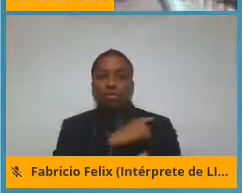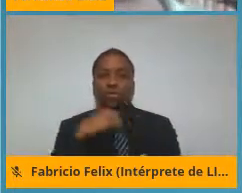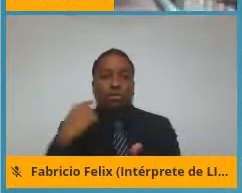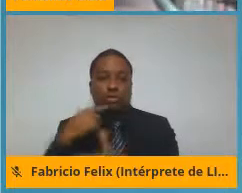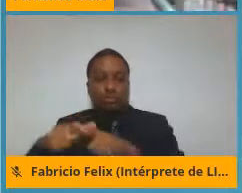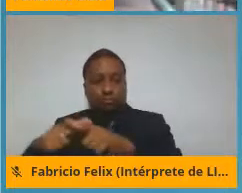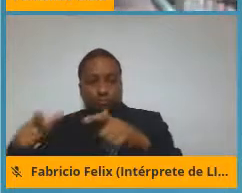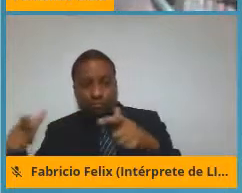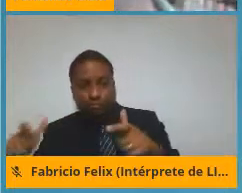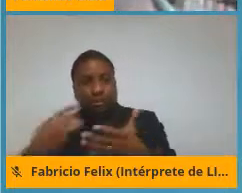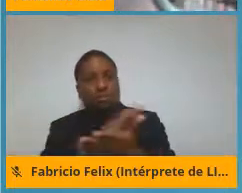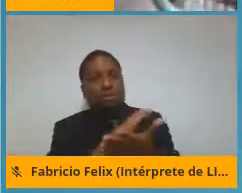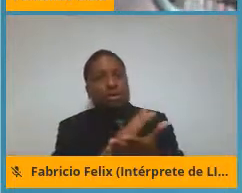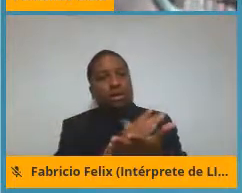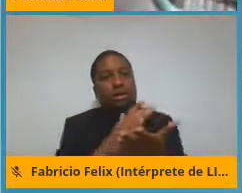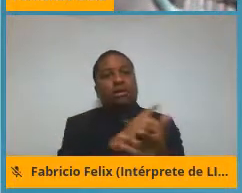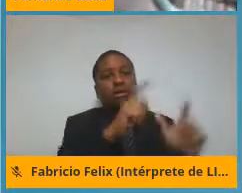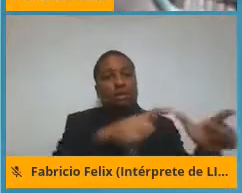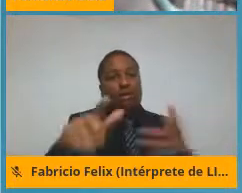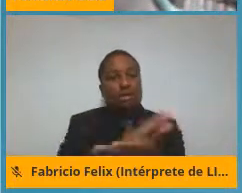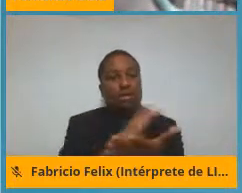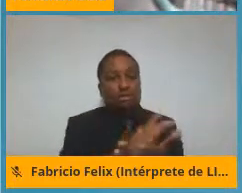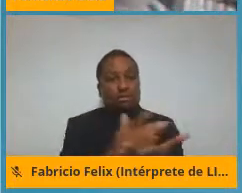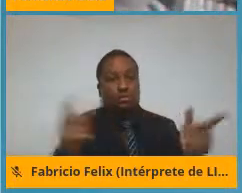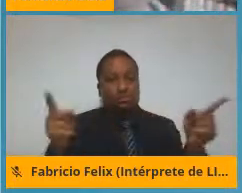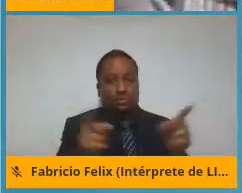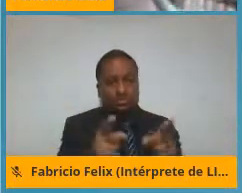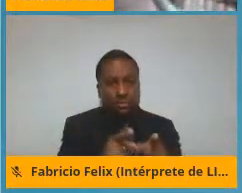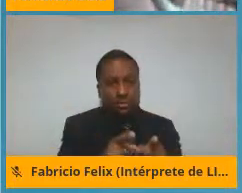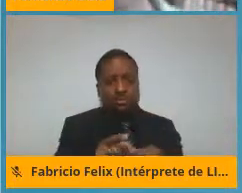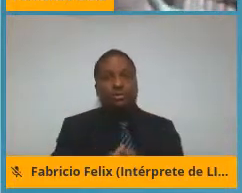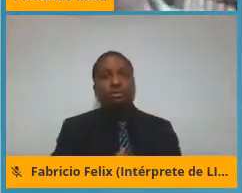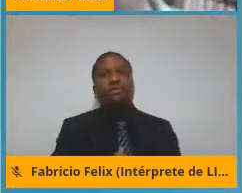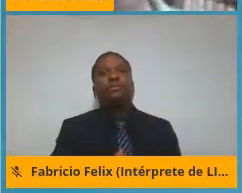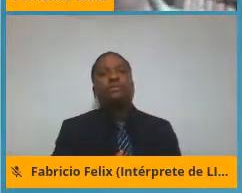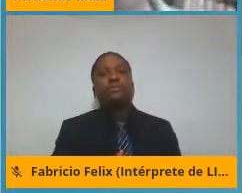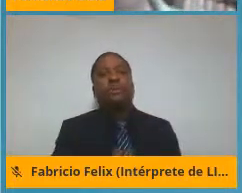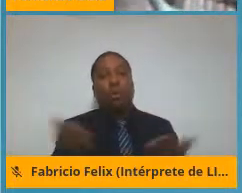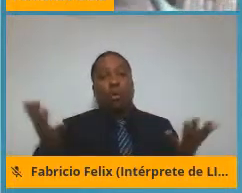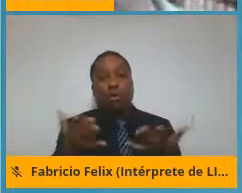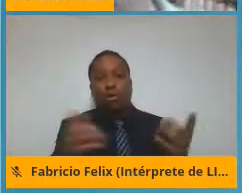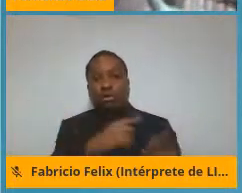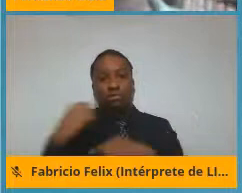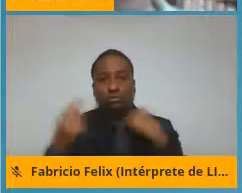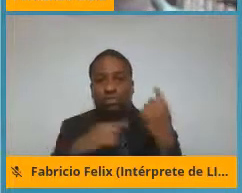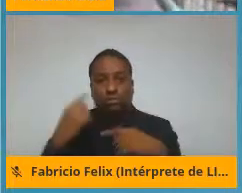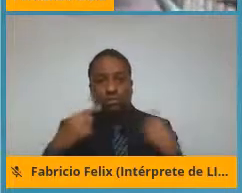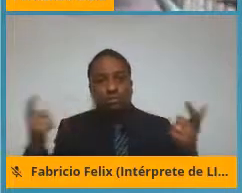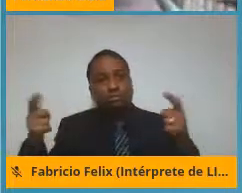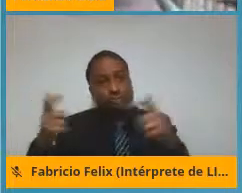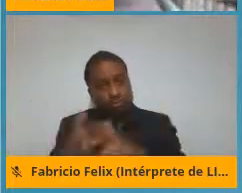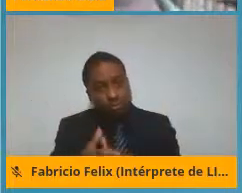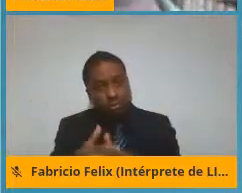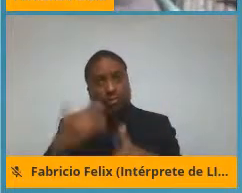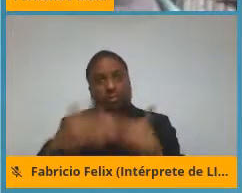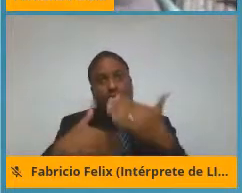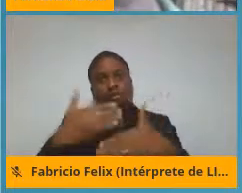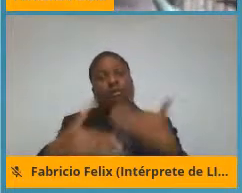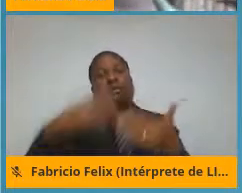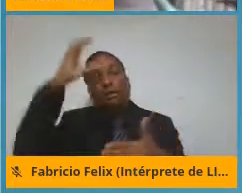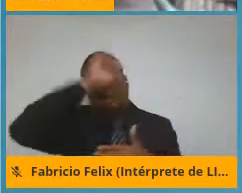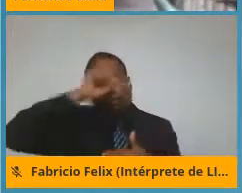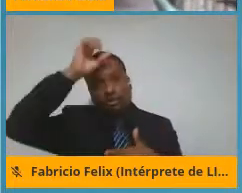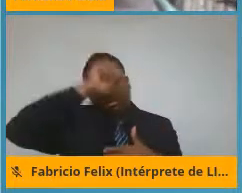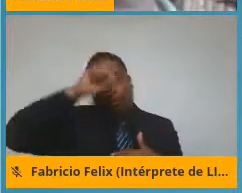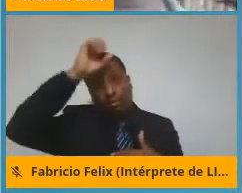em outros lugares morrem menos. O fato é que hoje a realidade é menor, porque à medida que a gente vai aprendendo a lidar com a doença, a